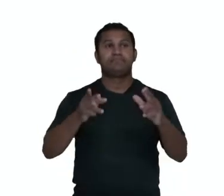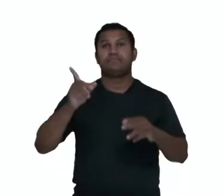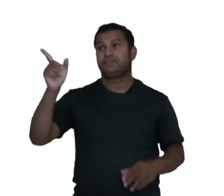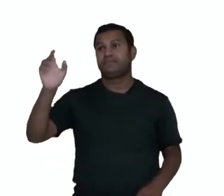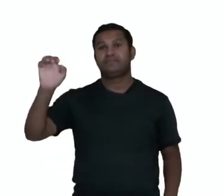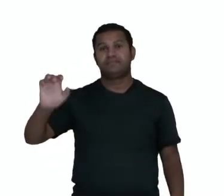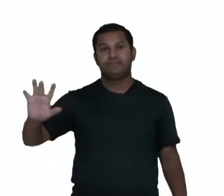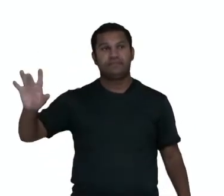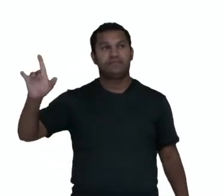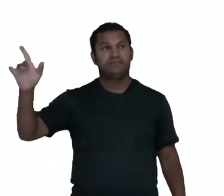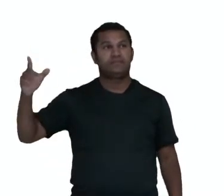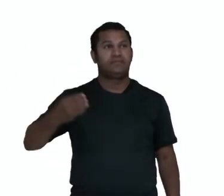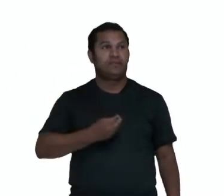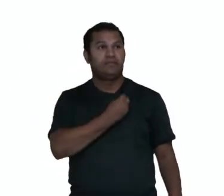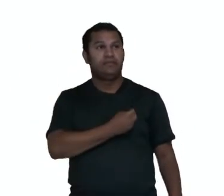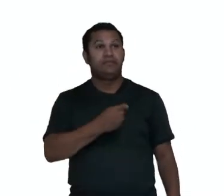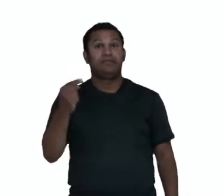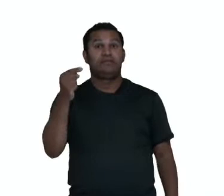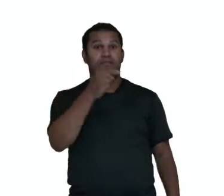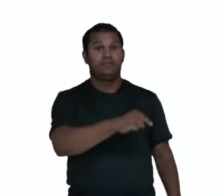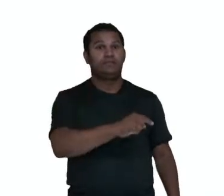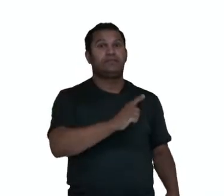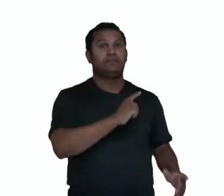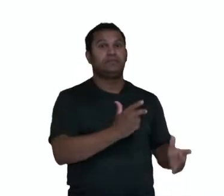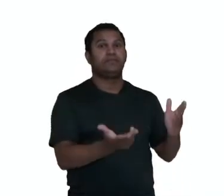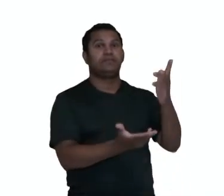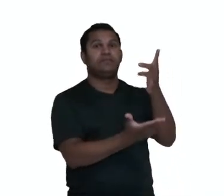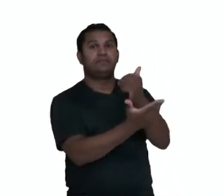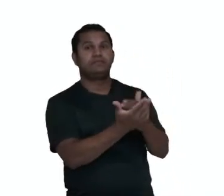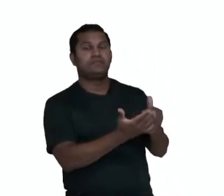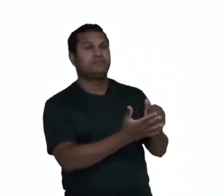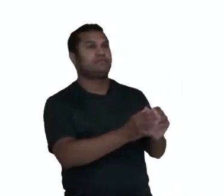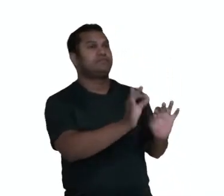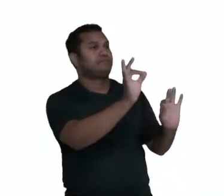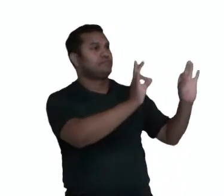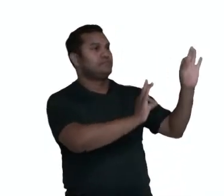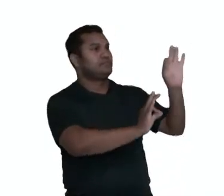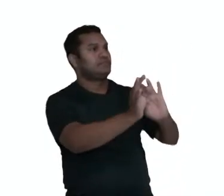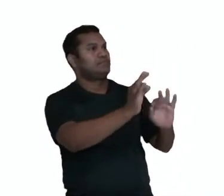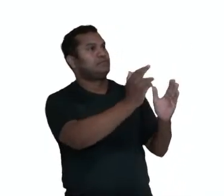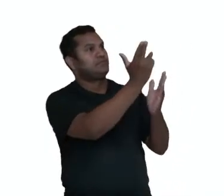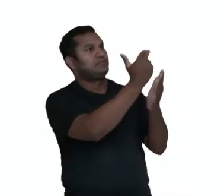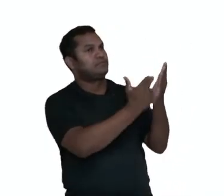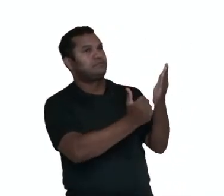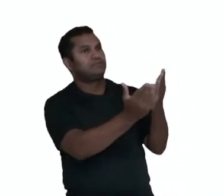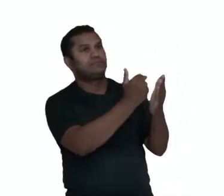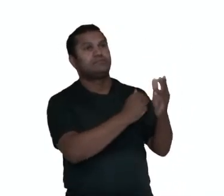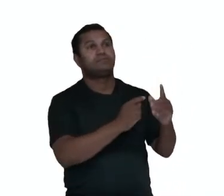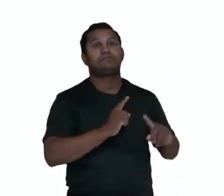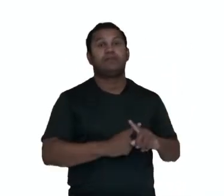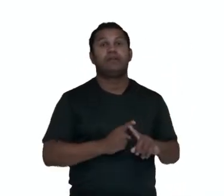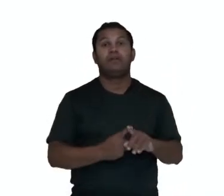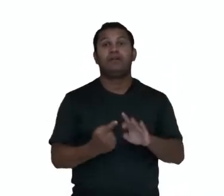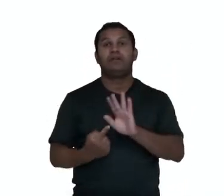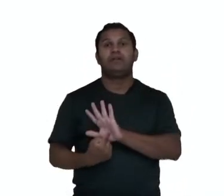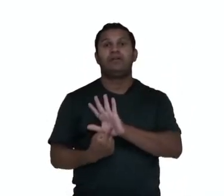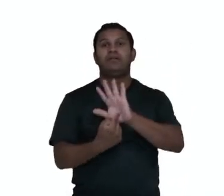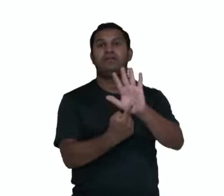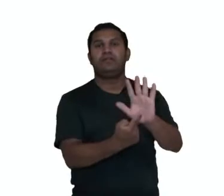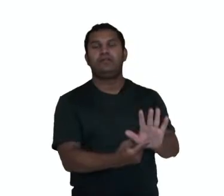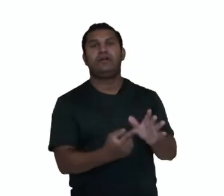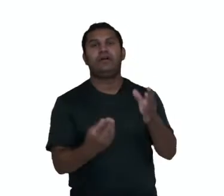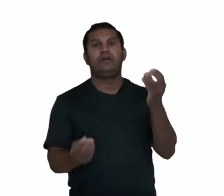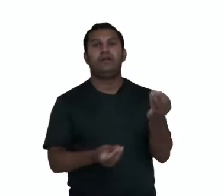Kahlo e utilizou da sua arte para retratar, né, de uma forma muitas vezes de protesto, a chegada e a conquista